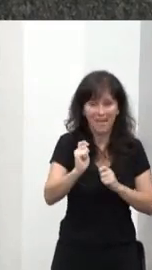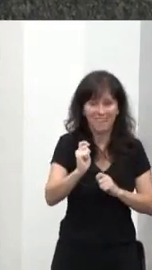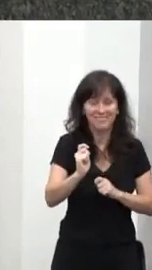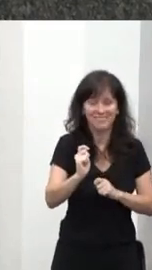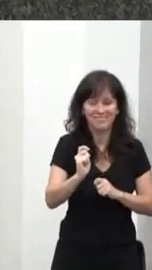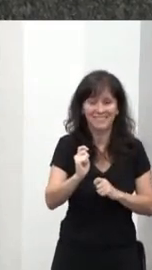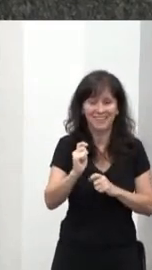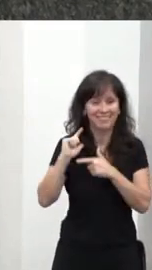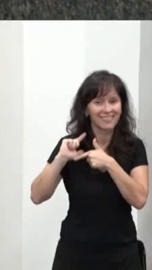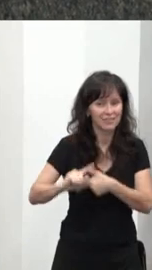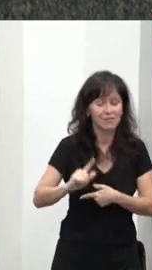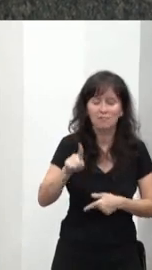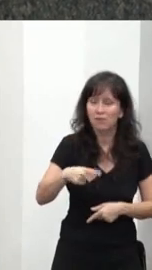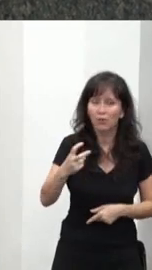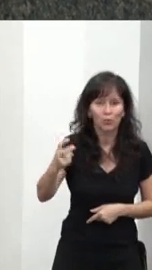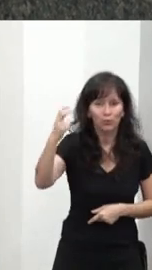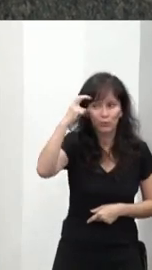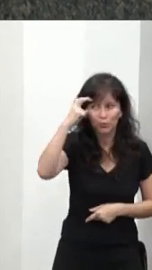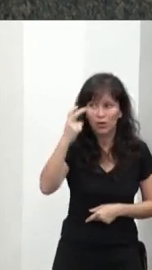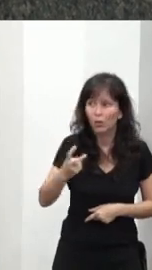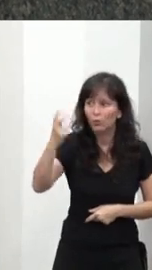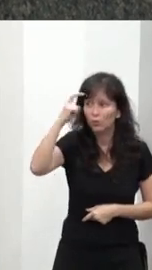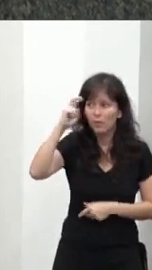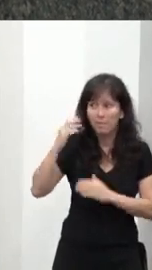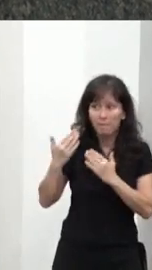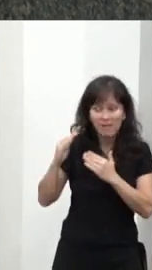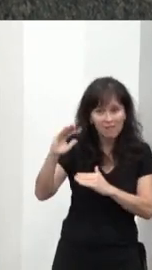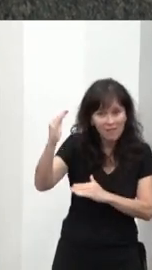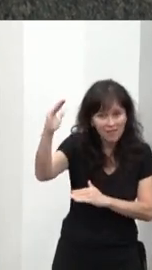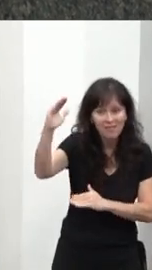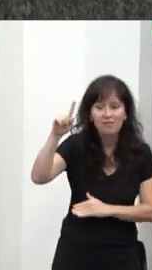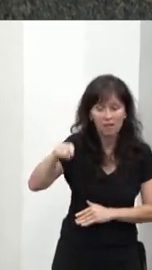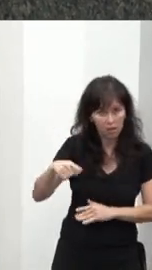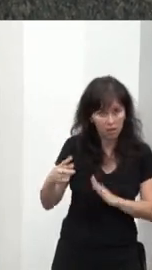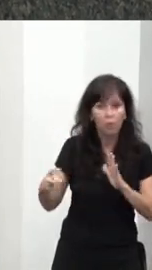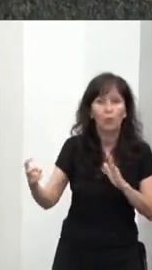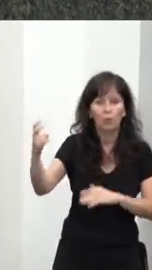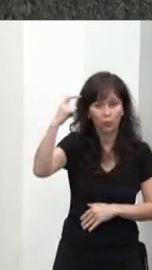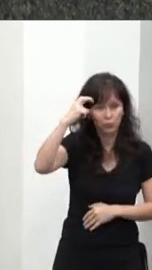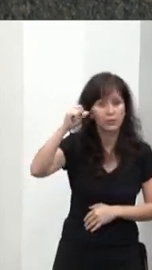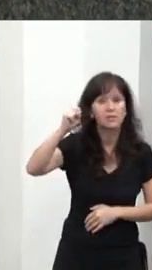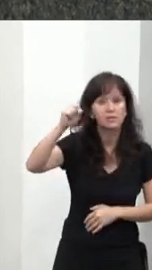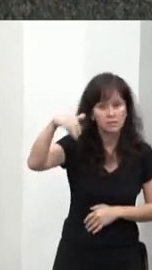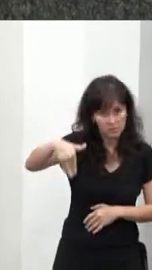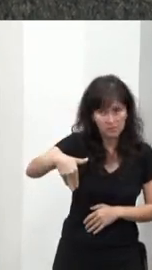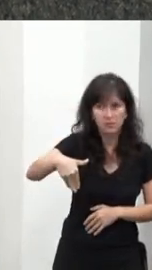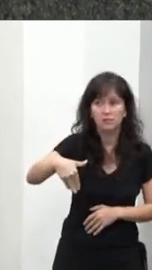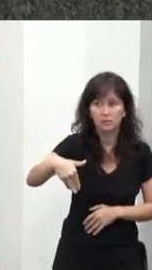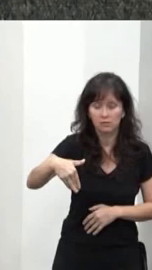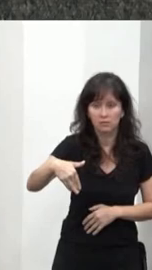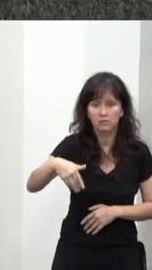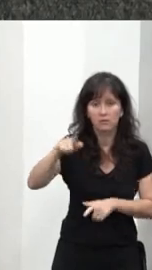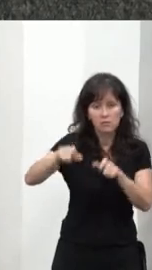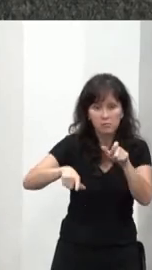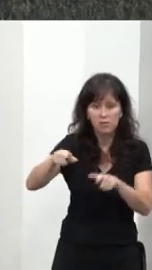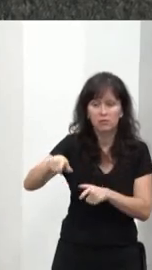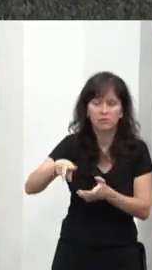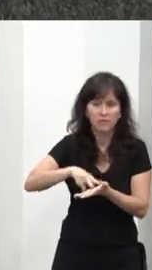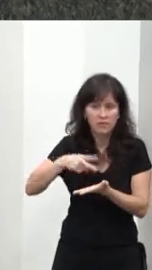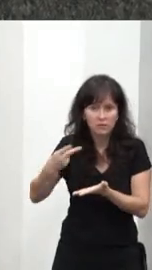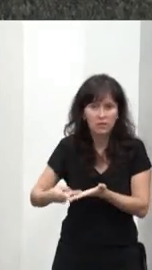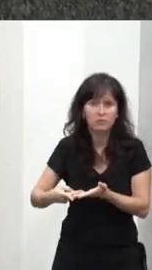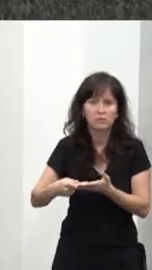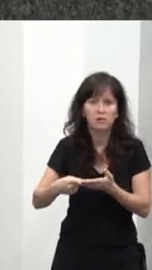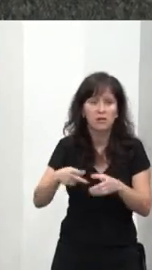a cultura da Periferia é cultura Quem tá aqui né fazendo a tradução quem tá operando